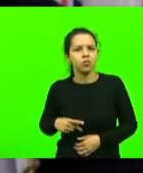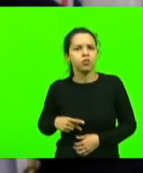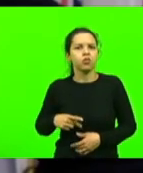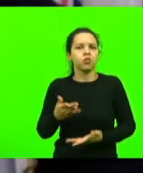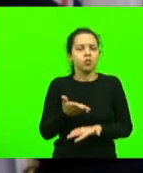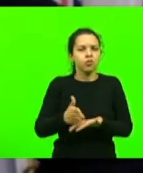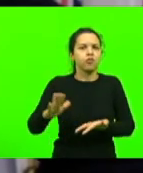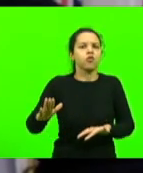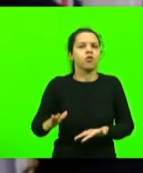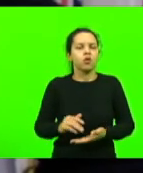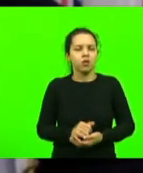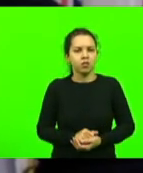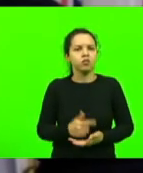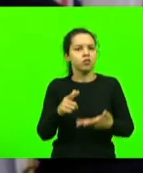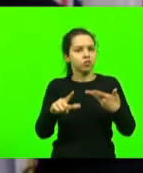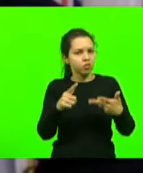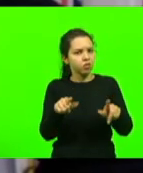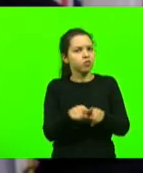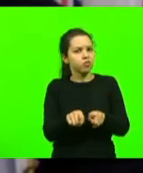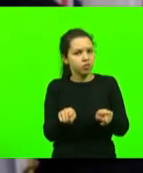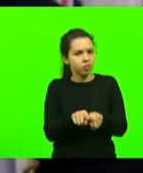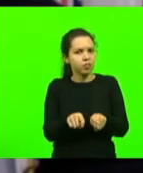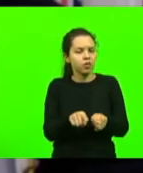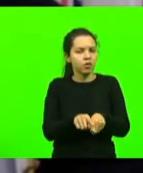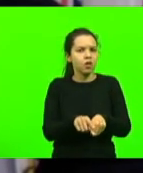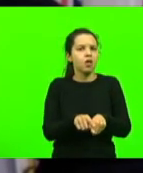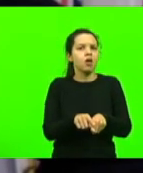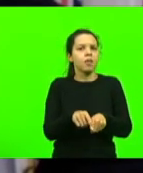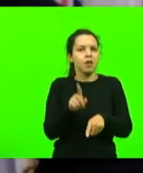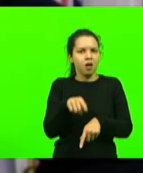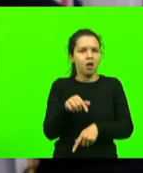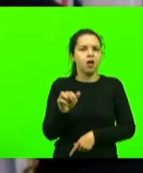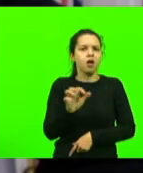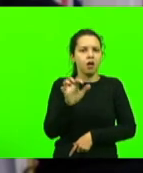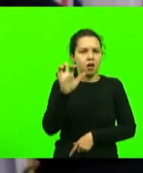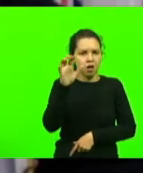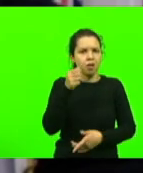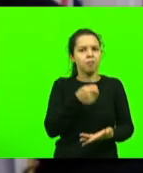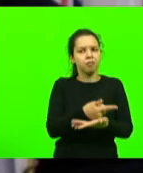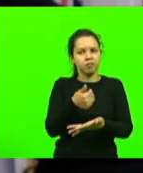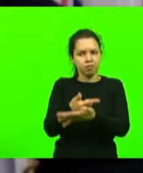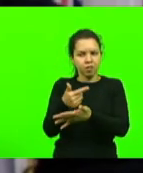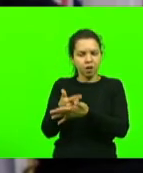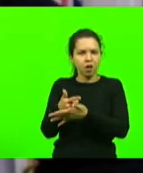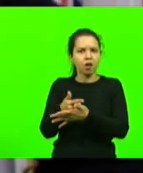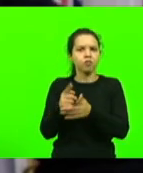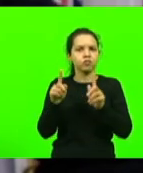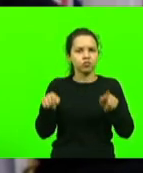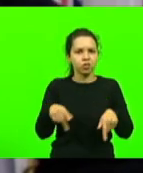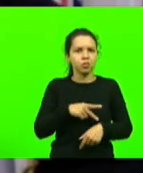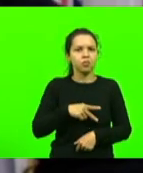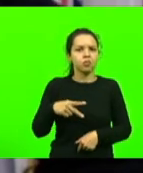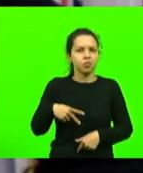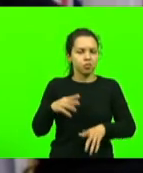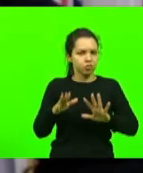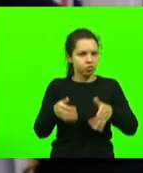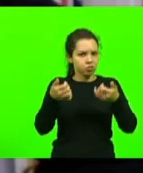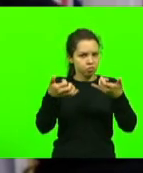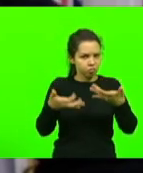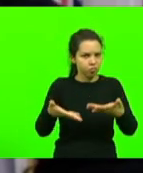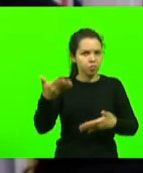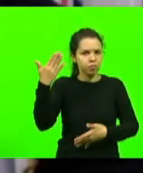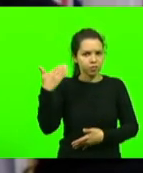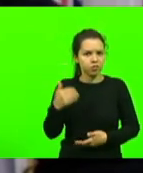são os estratos mais altos dos salários pagos aos funcionários públicos como foi salientado já anteriormente